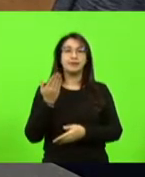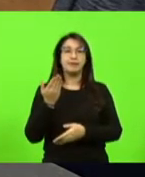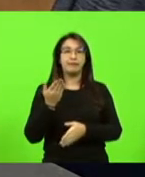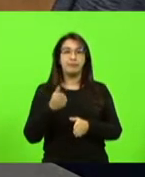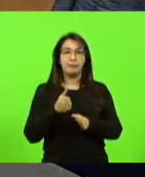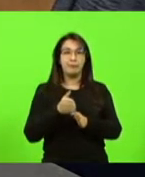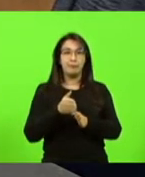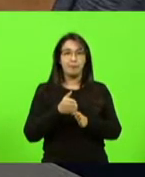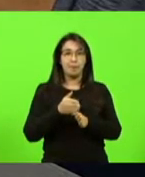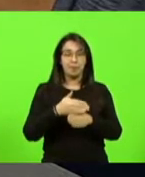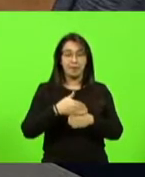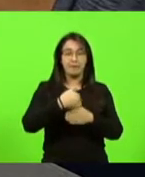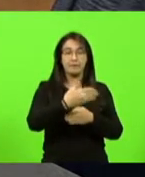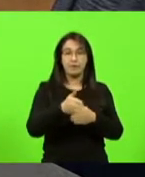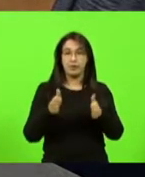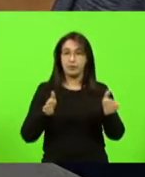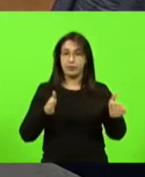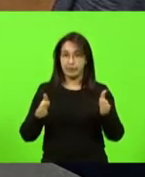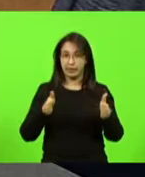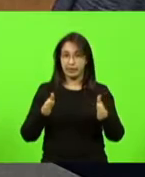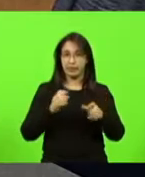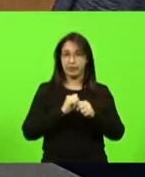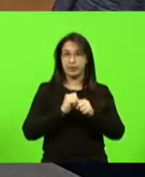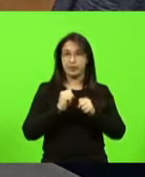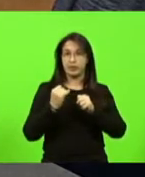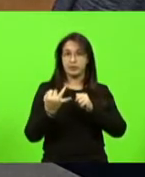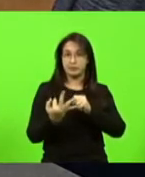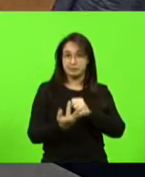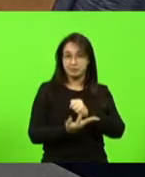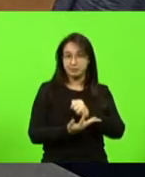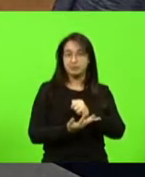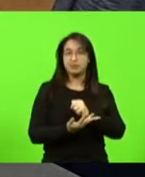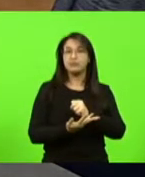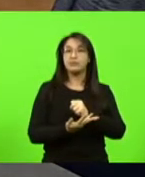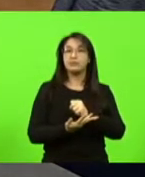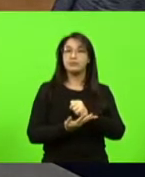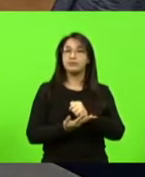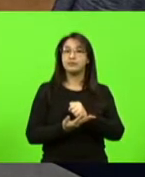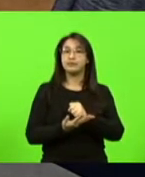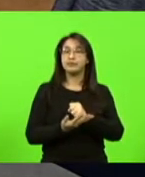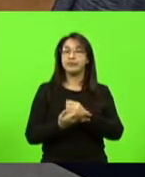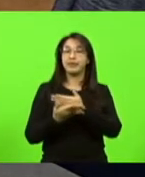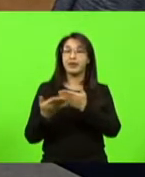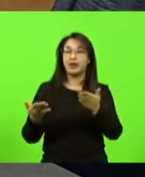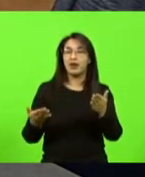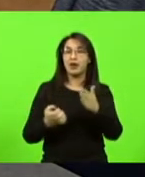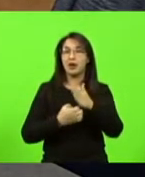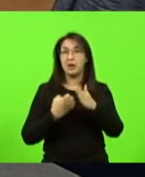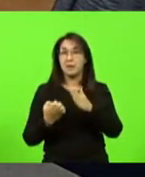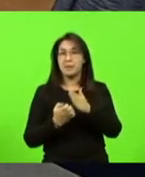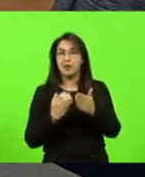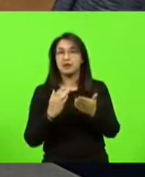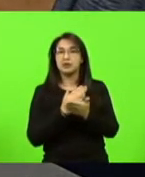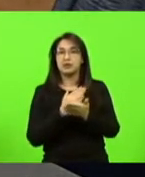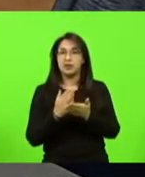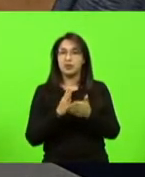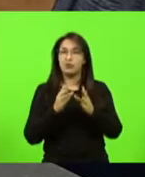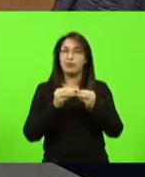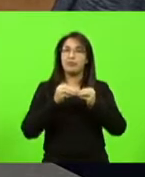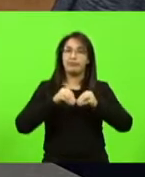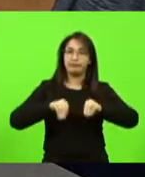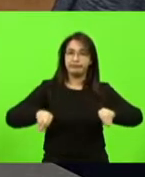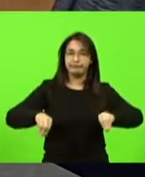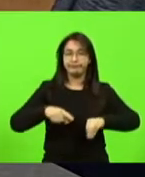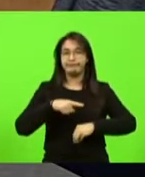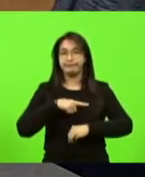Mas, infelizmente, dado a urgência de algumas empresas que foram afetadas com